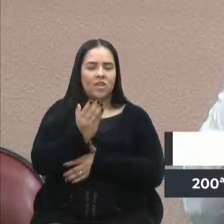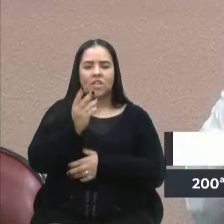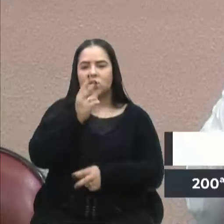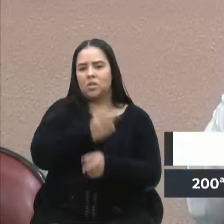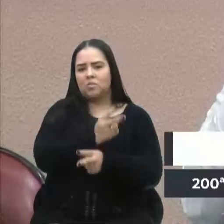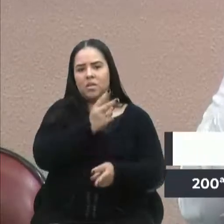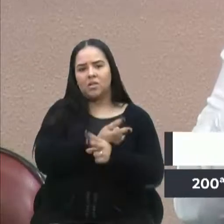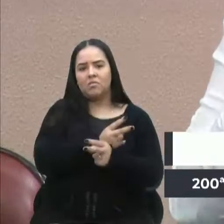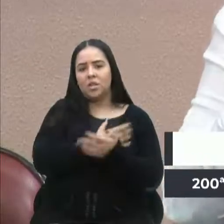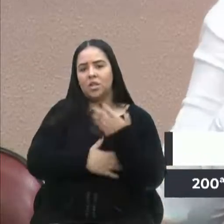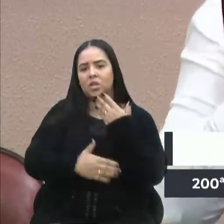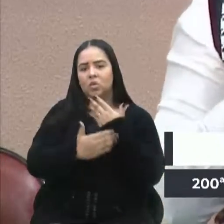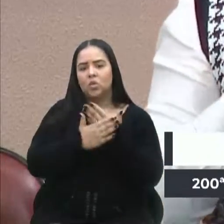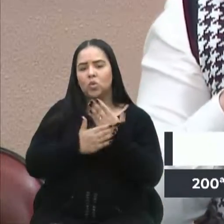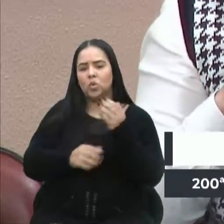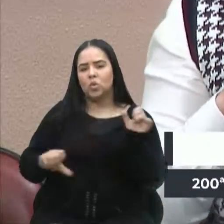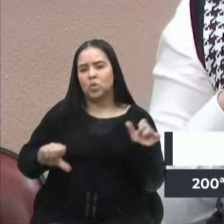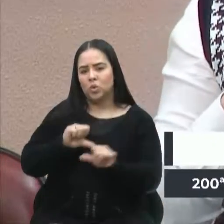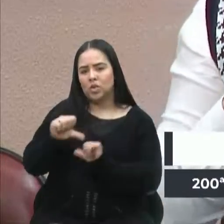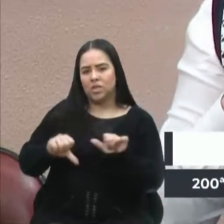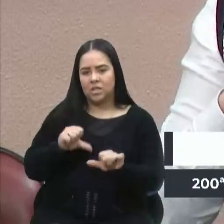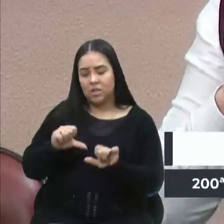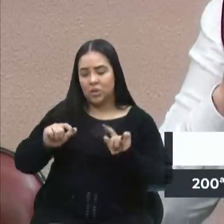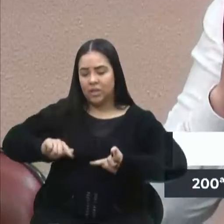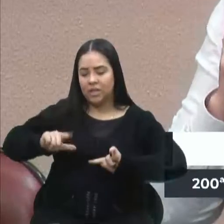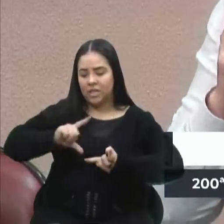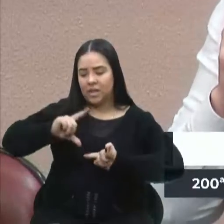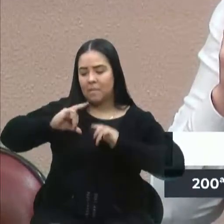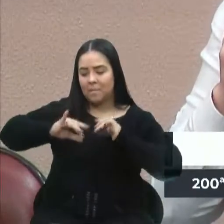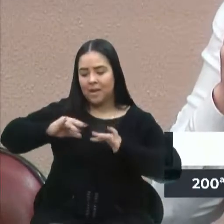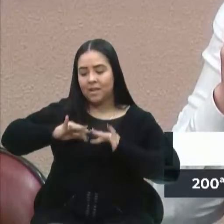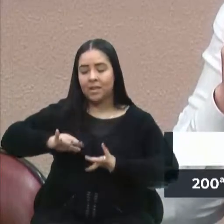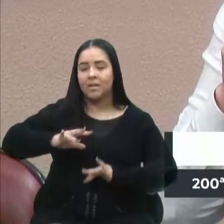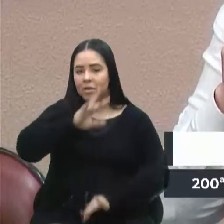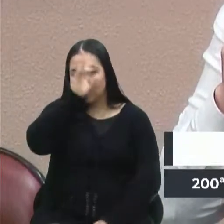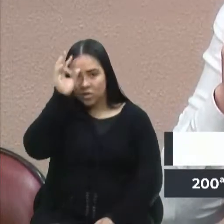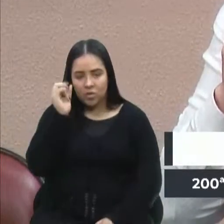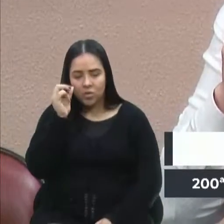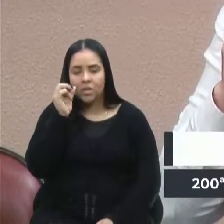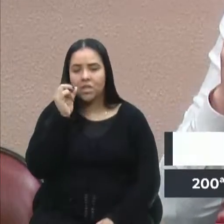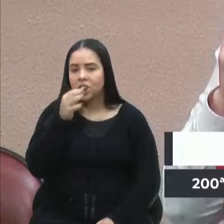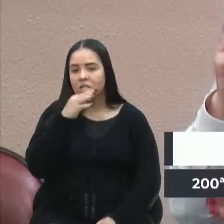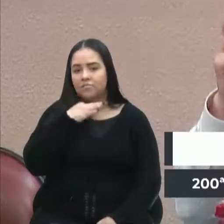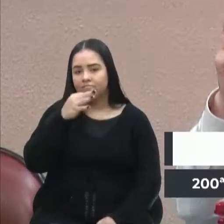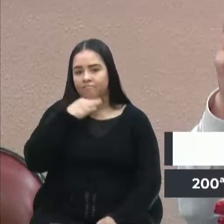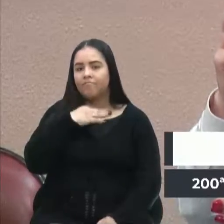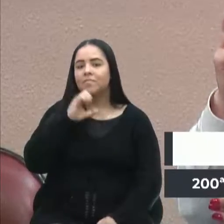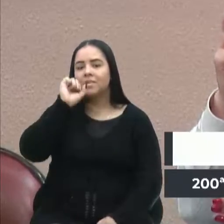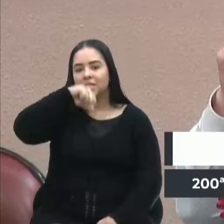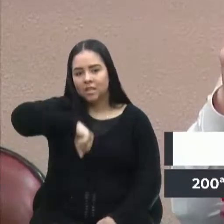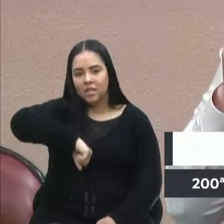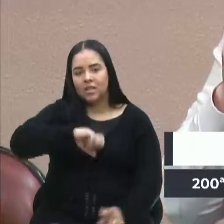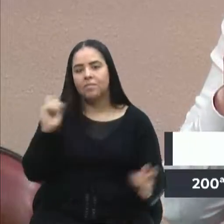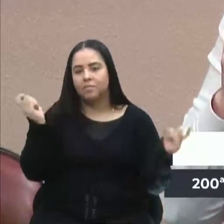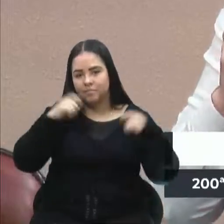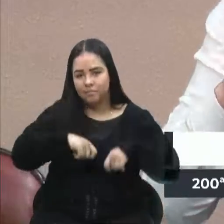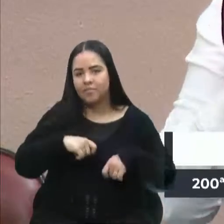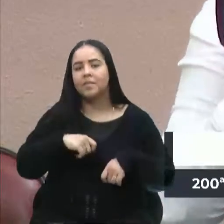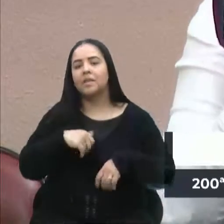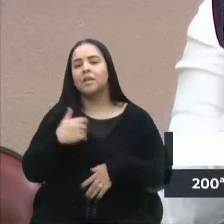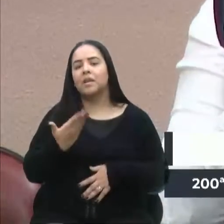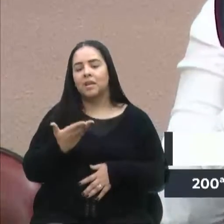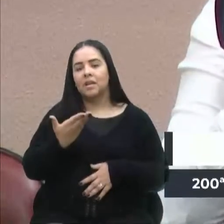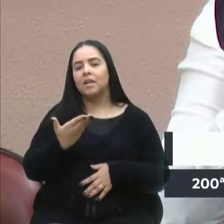para trocar todo, né, o parque de máquinas da Prefeitura Municipal de Caxias do Sul, vai sim ser possível que a